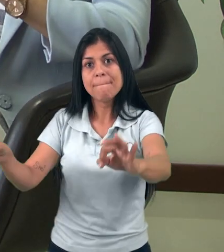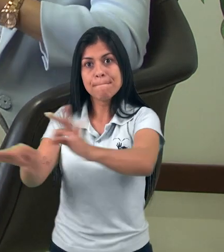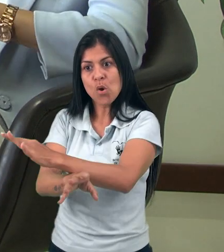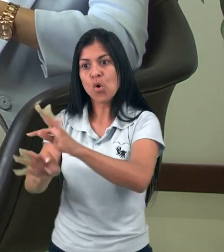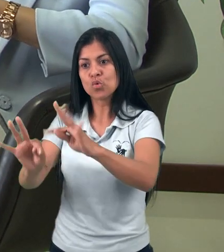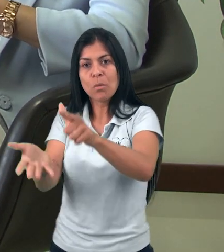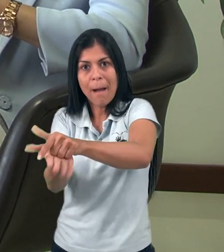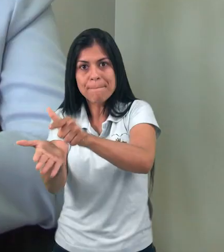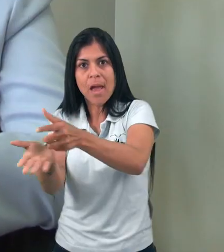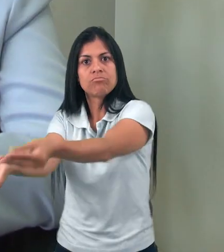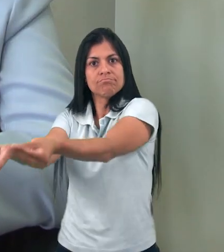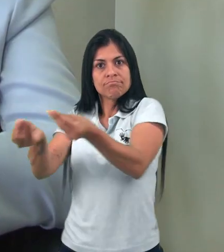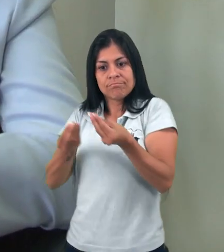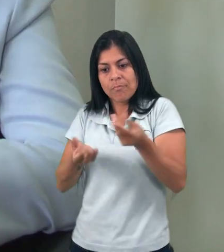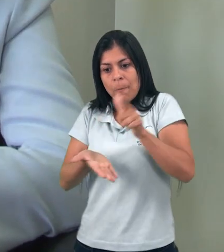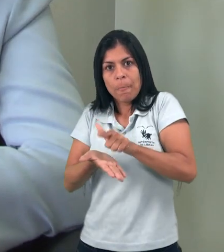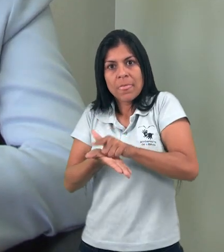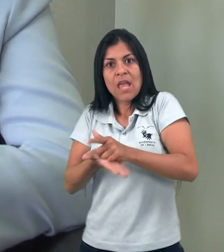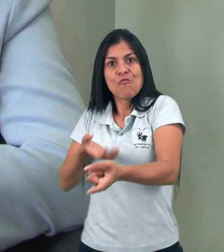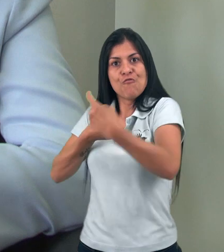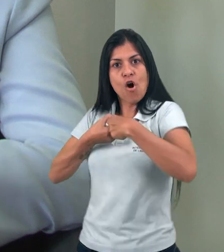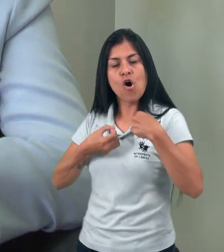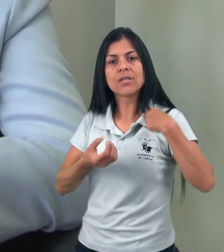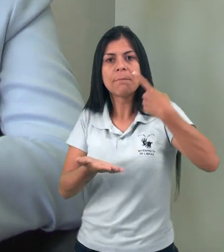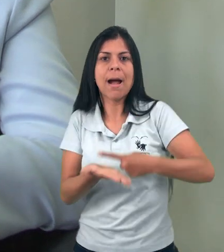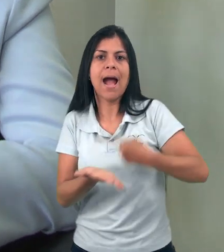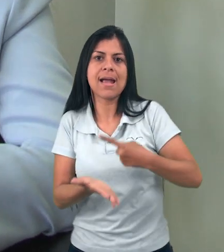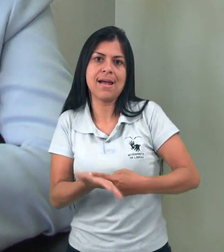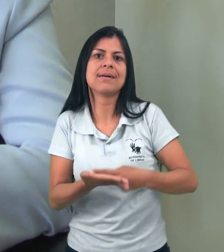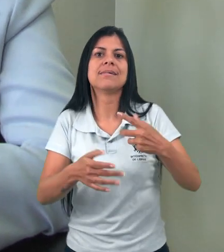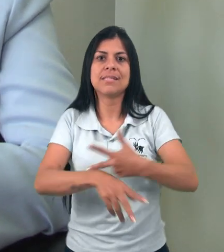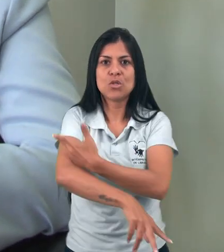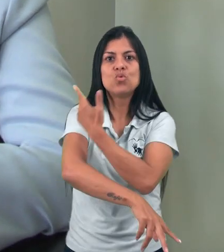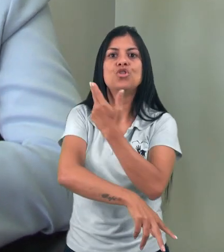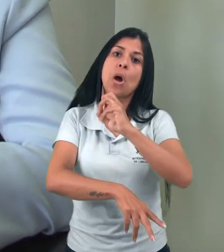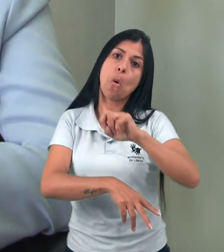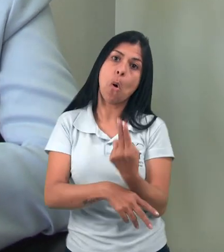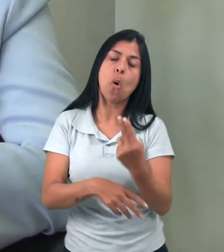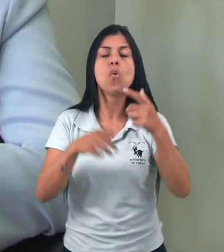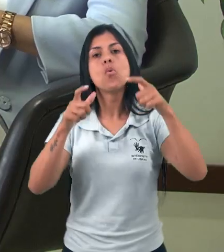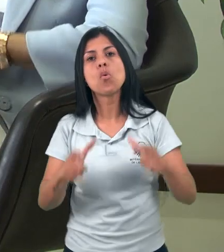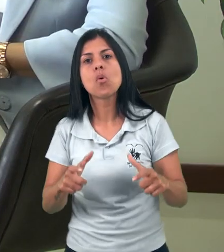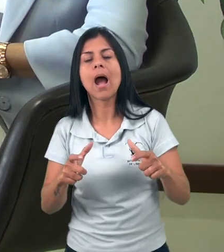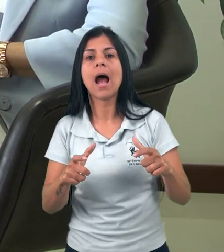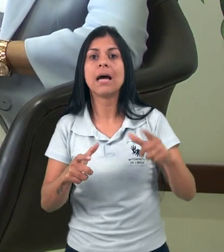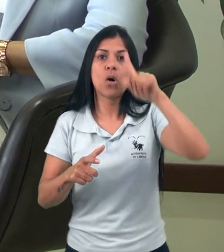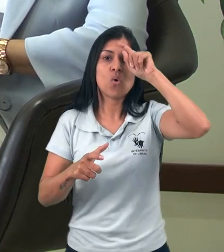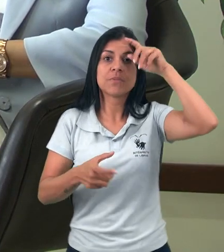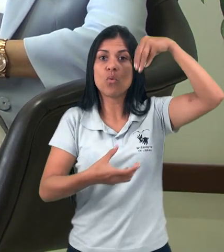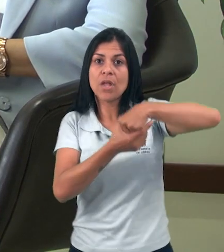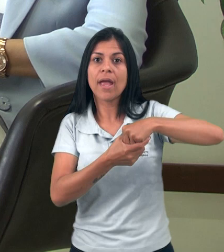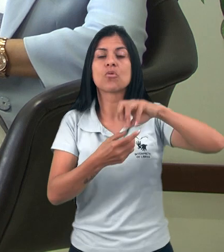as avaliações todas feitas, eles retornam ao ambulatório e lá a gente agenda a cirurgia, ou ambulatorial ou em ambiente